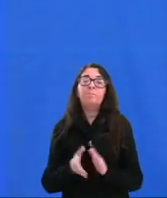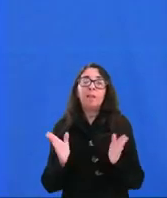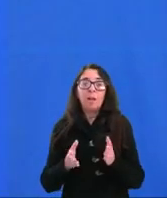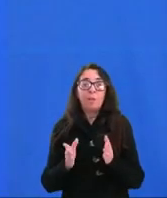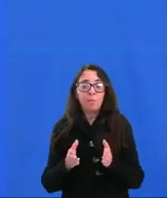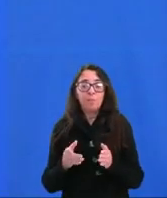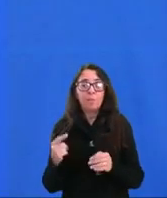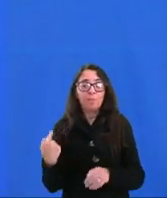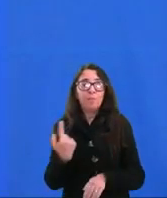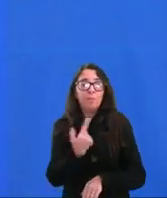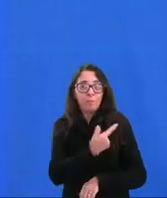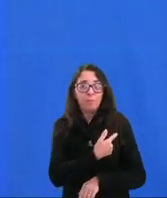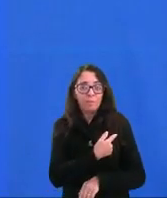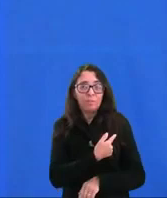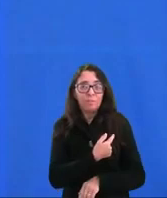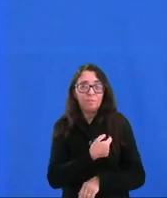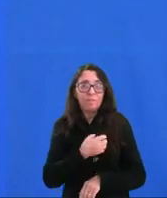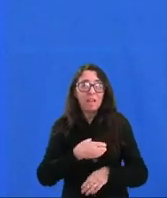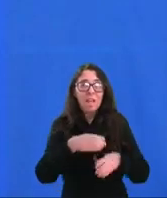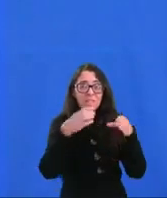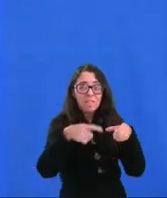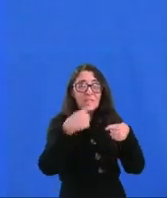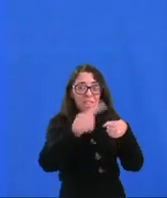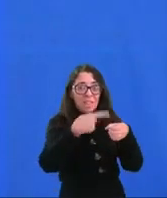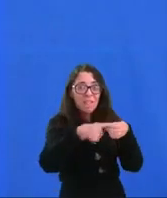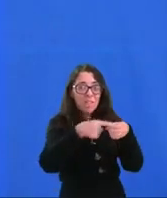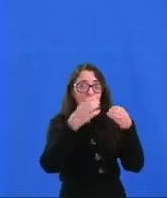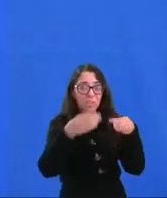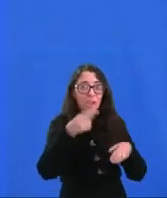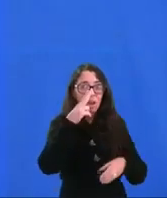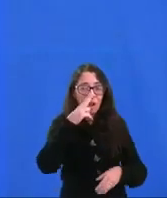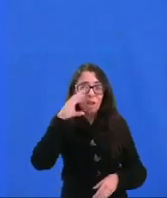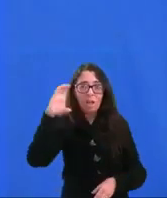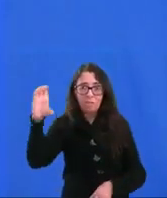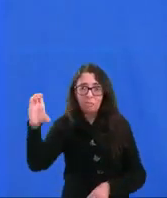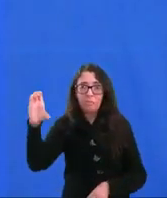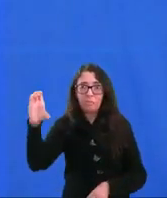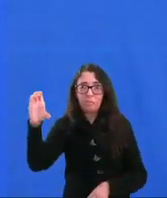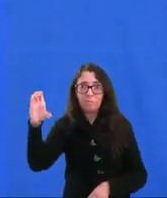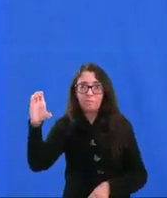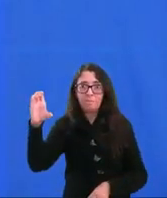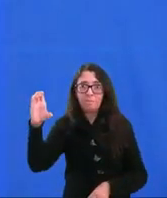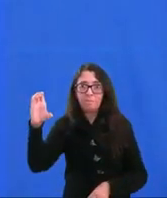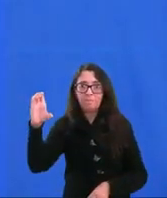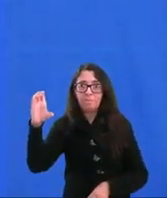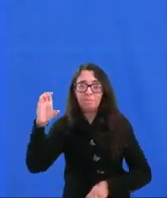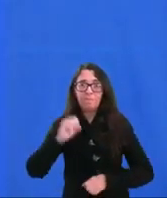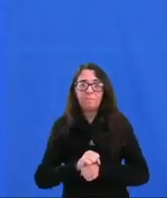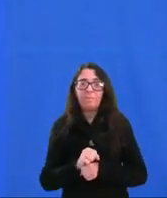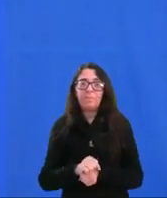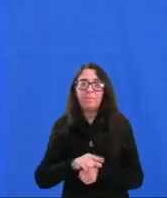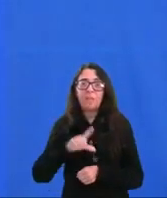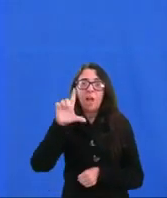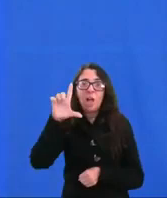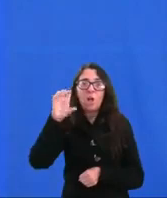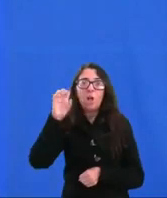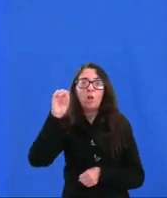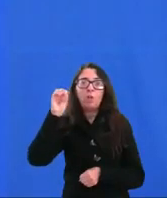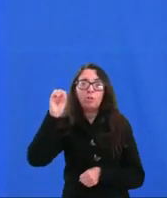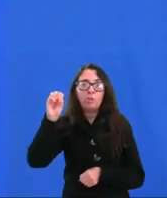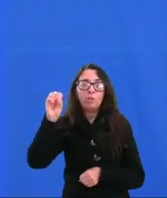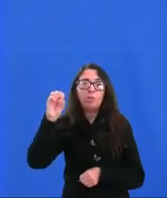estamos em lockdown, o pastor está nos orientando aqui. E como a gente não vai poder sair de